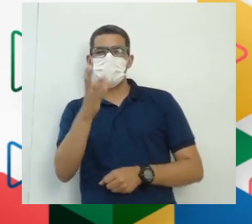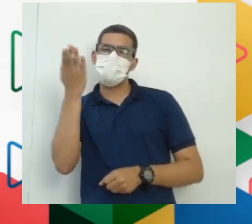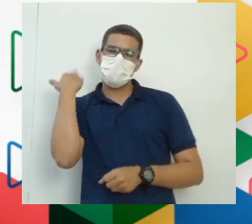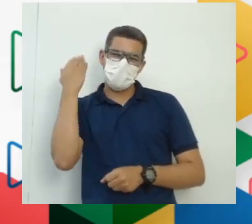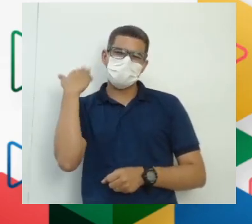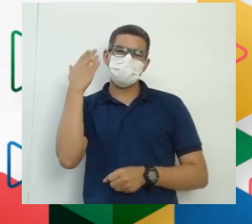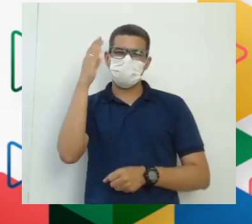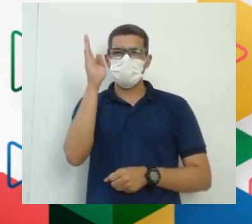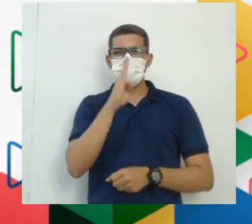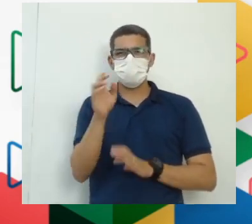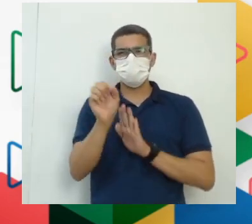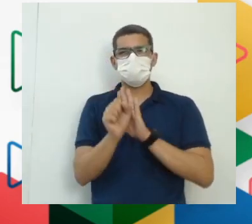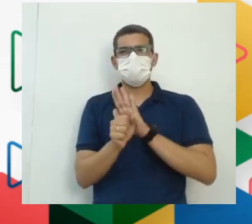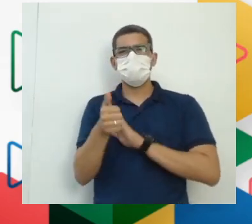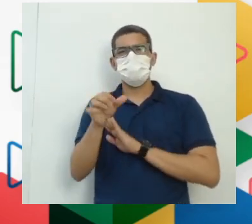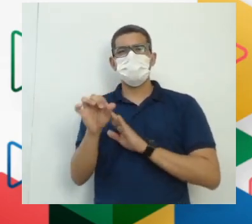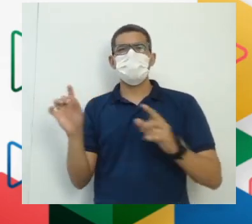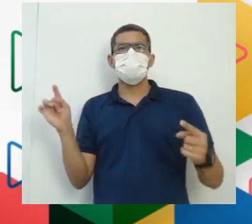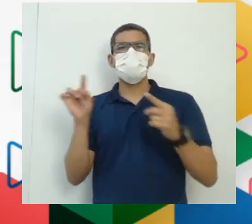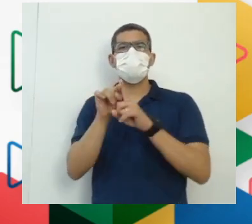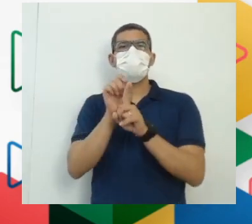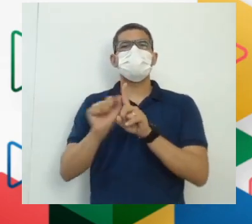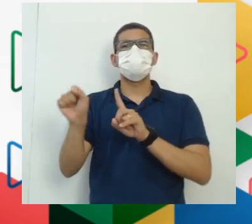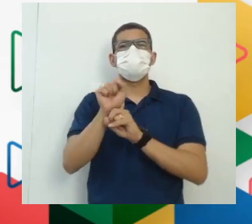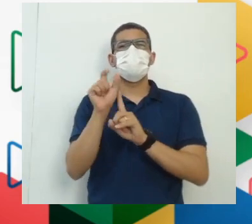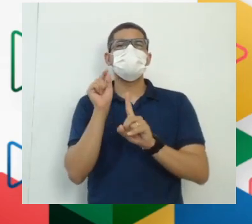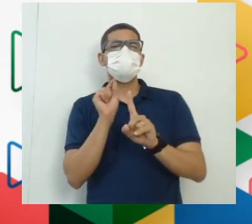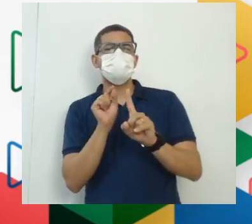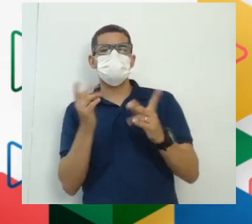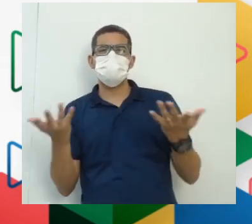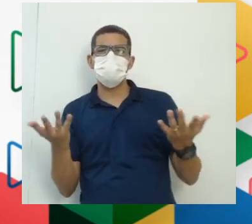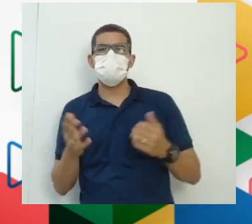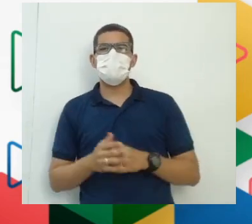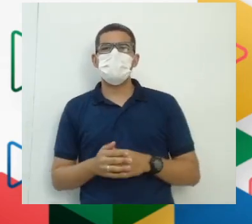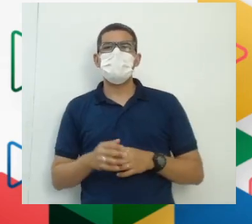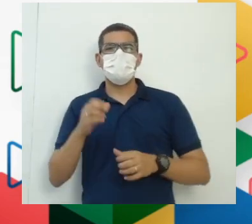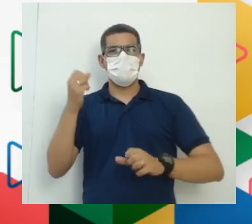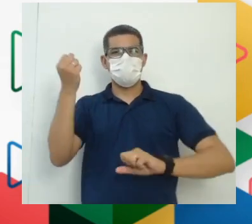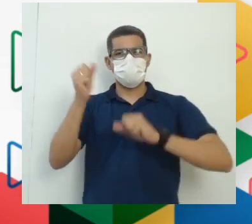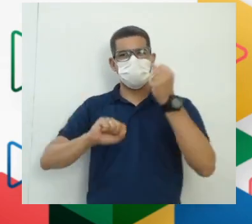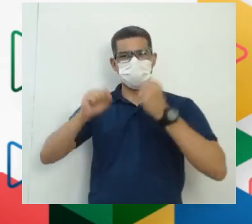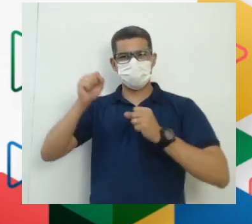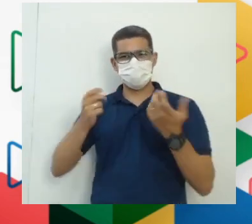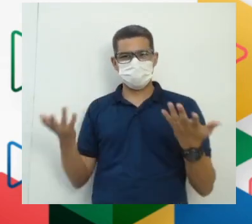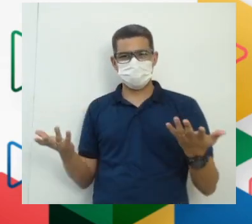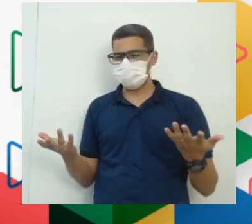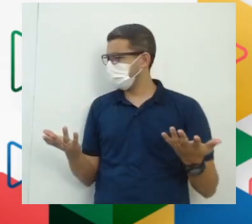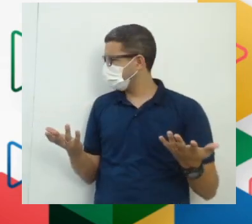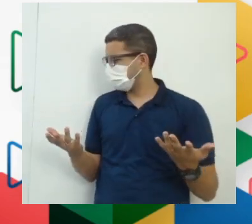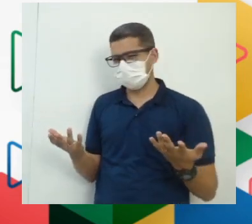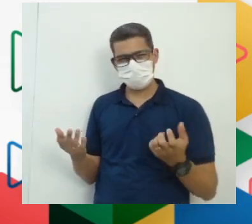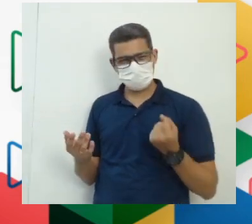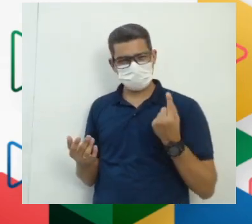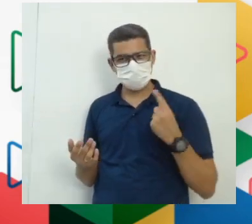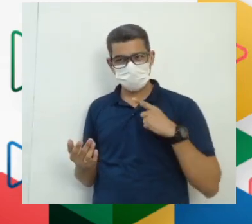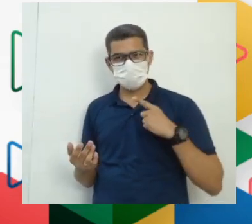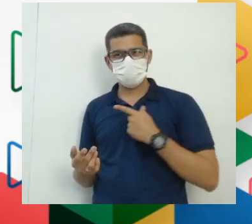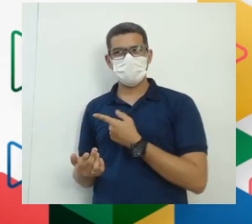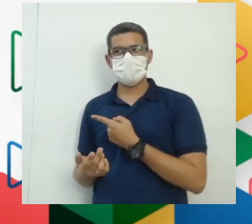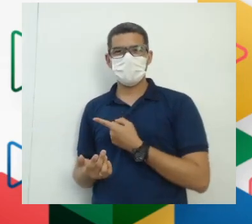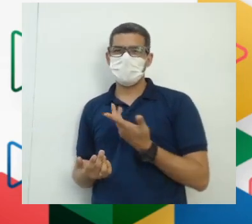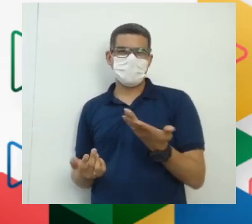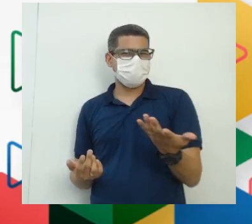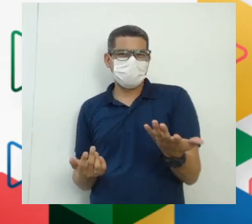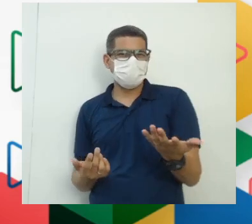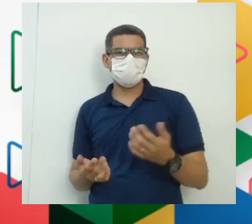século XIX aponta para uma sociedade o quê? Letra A, industrial. Tá vendo aqui alguma indústria?